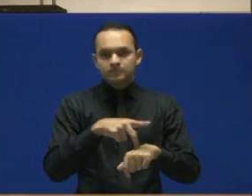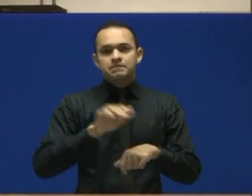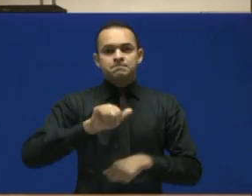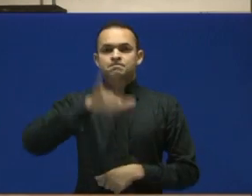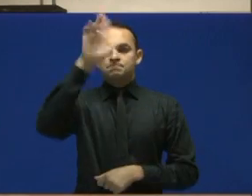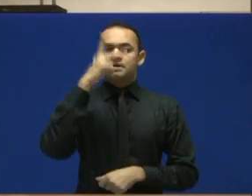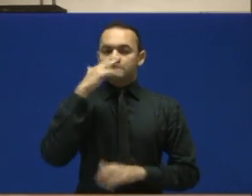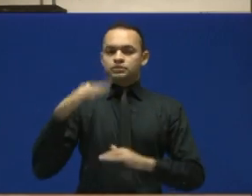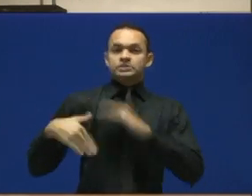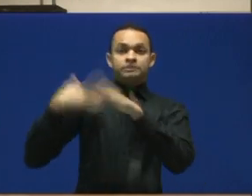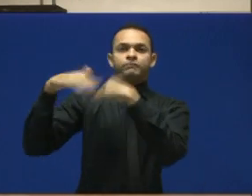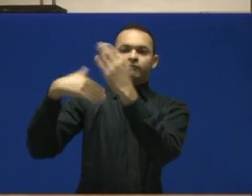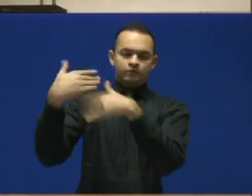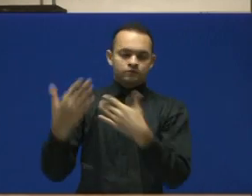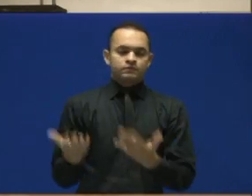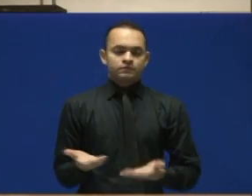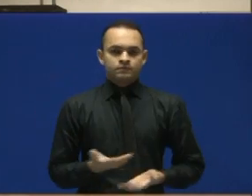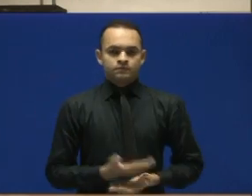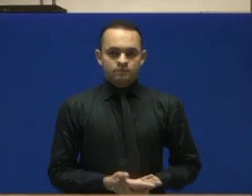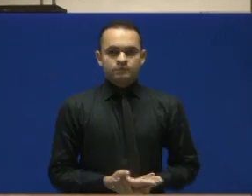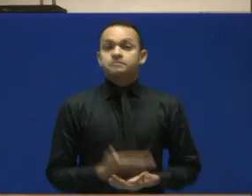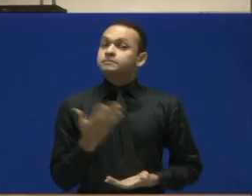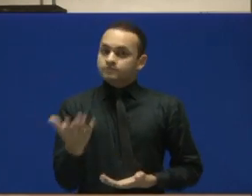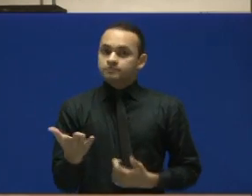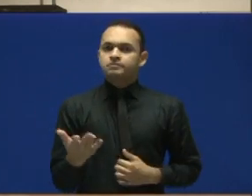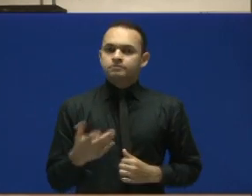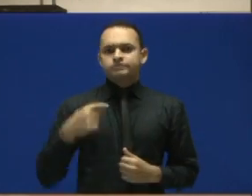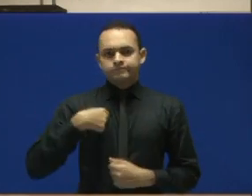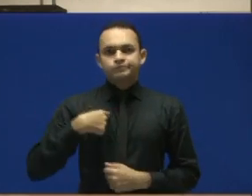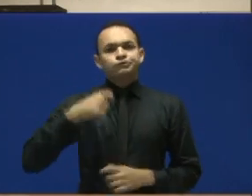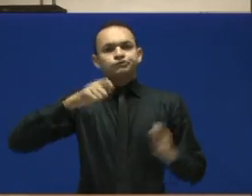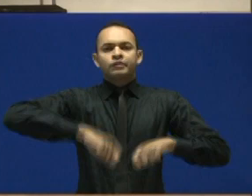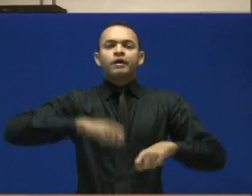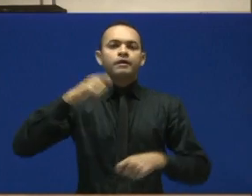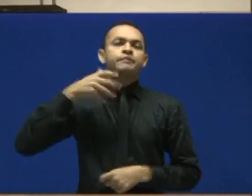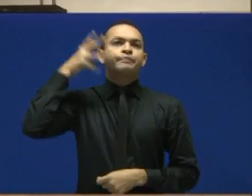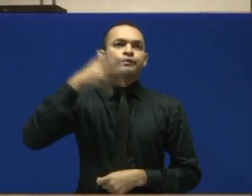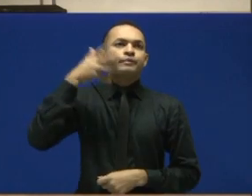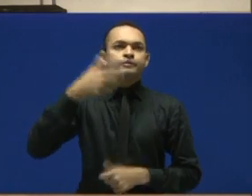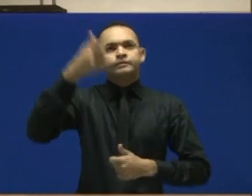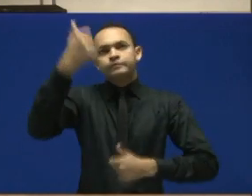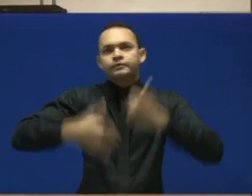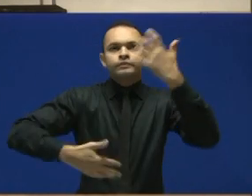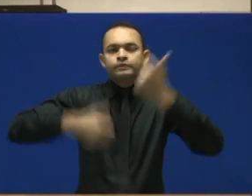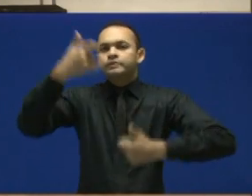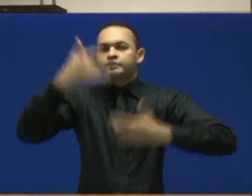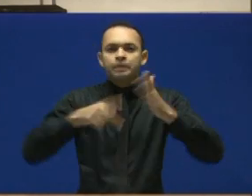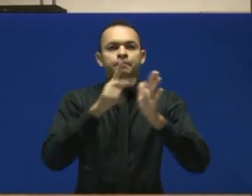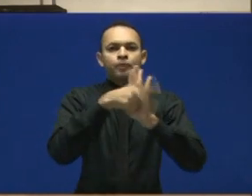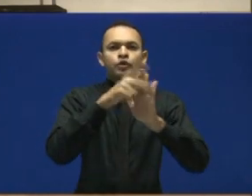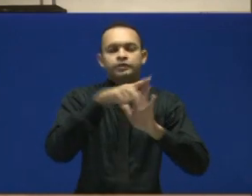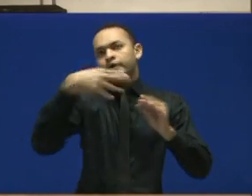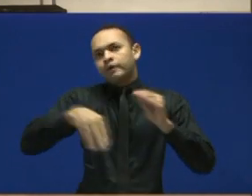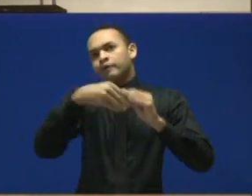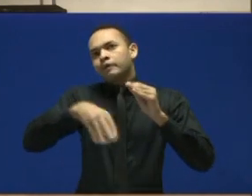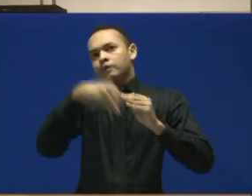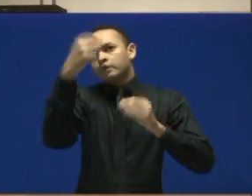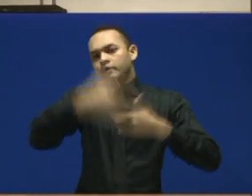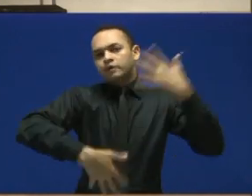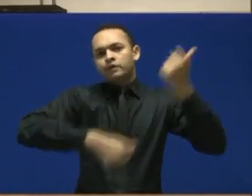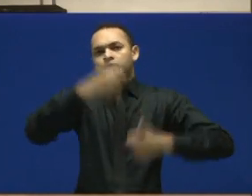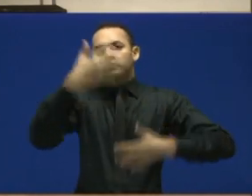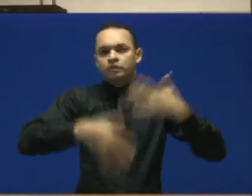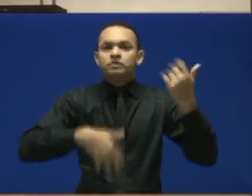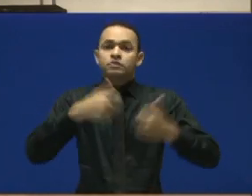desenvolvido eu poderia ficar aqui hoje citando dezenas de projetos que essas unidades acadêmicas